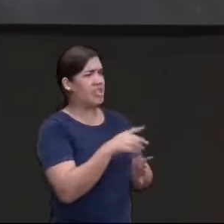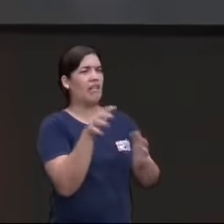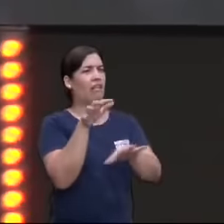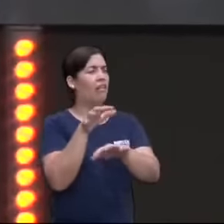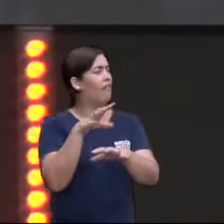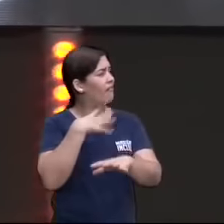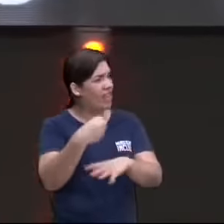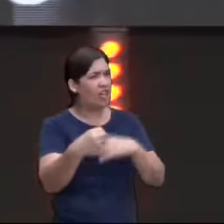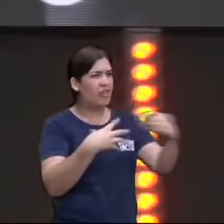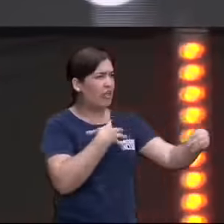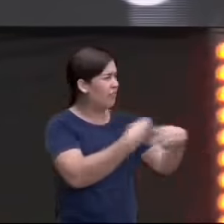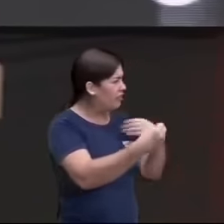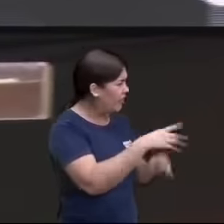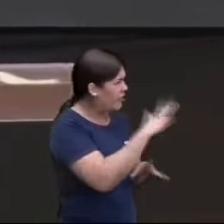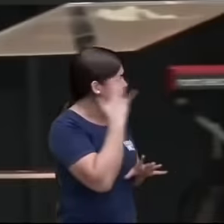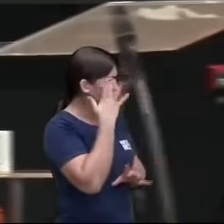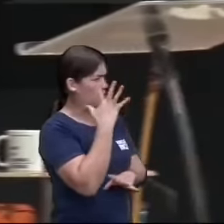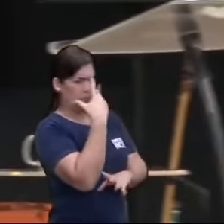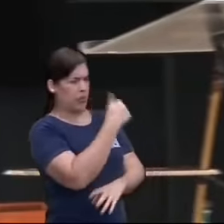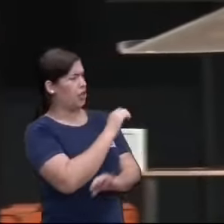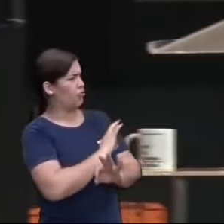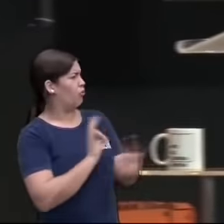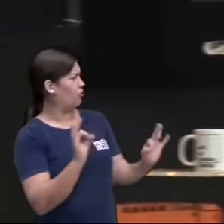Você acha que está bonito no lance? Está tranquilo?